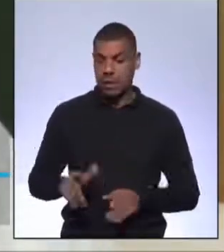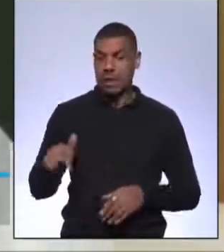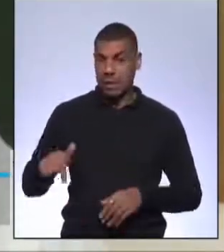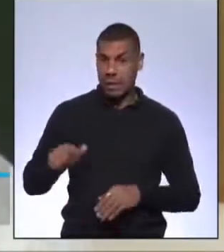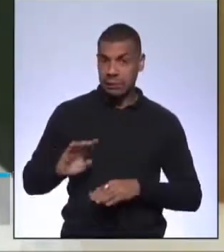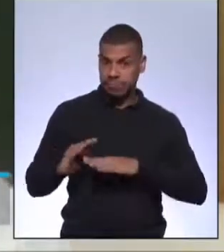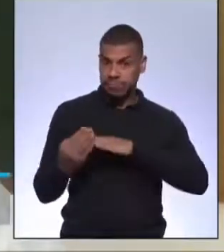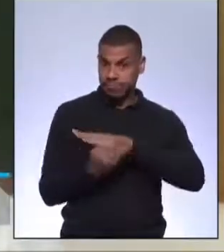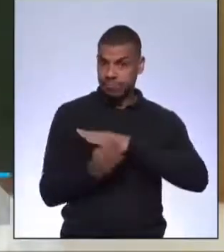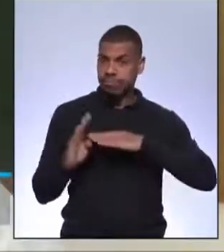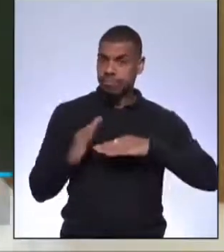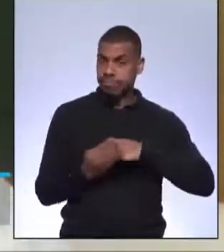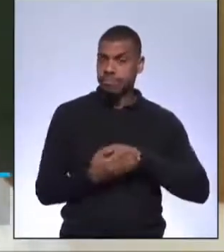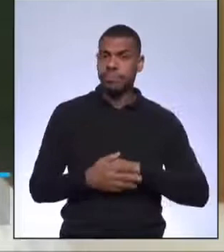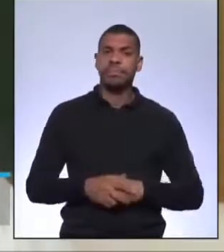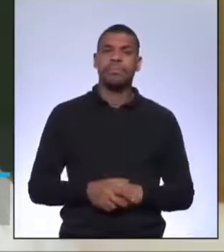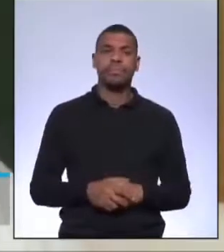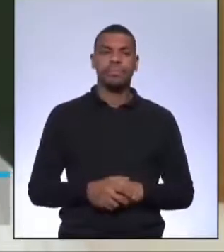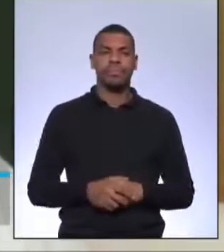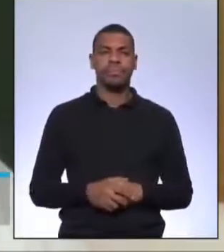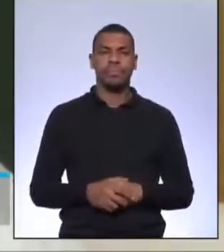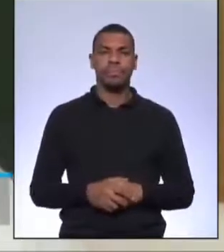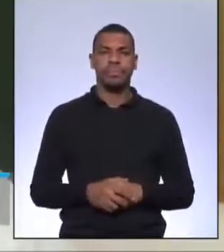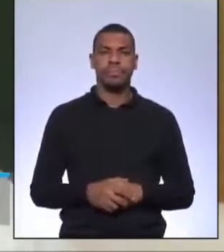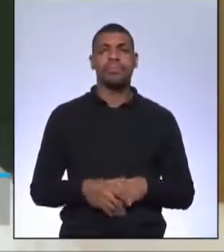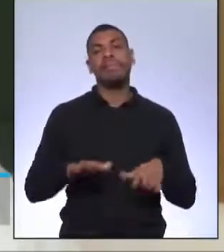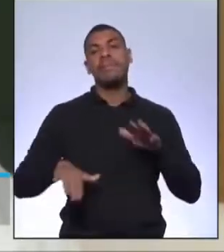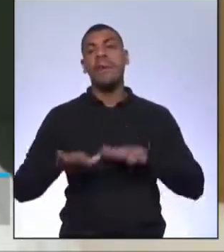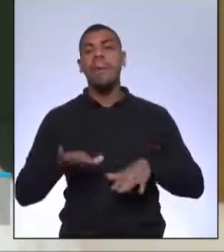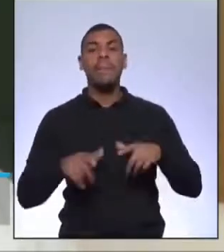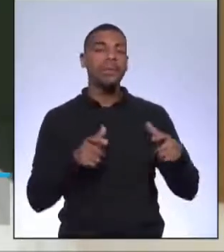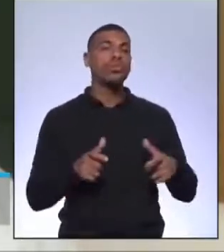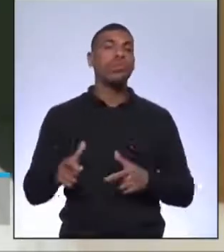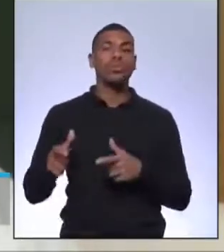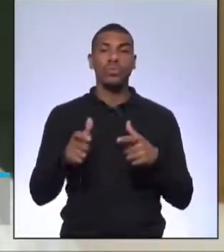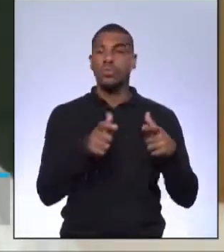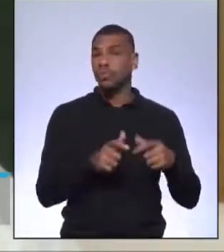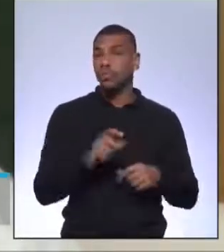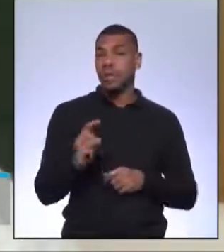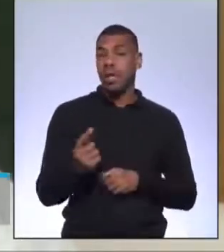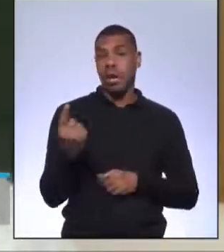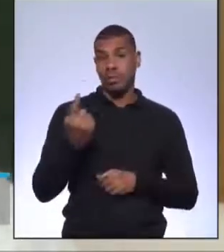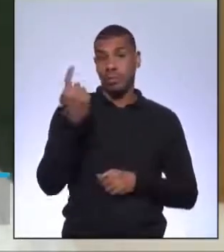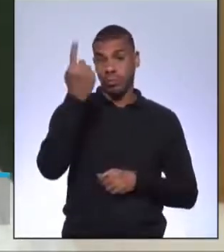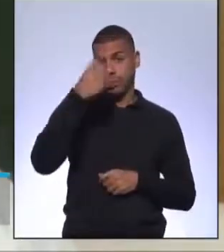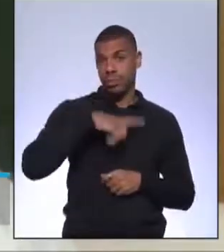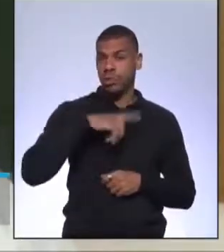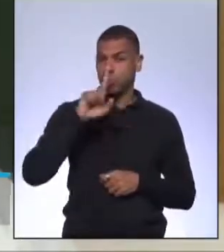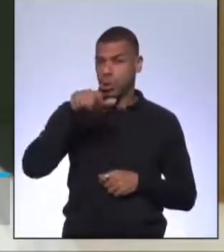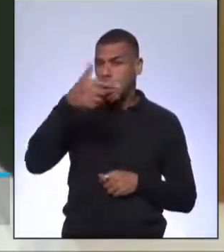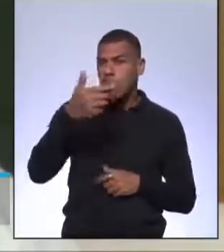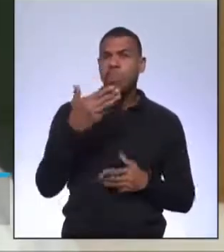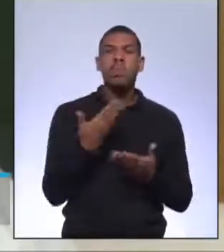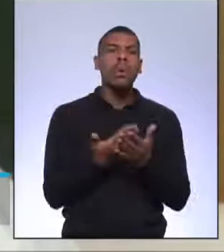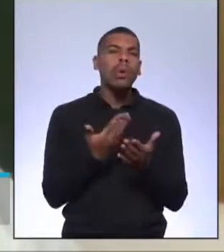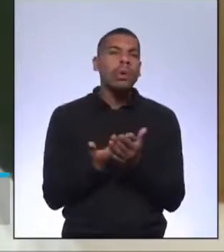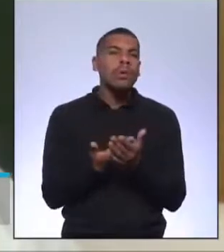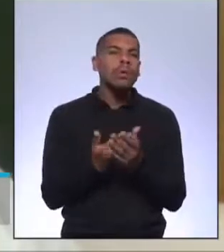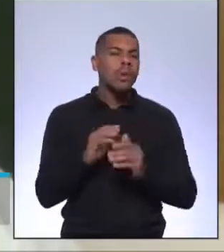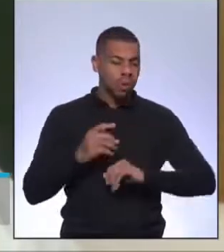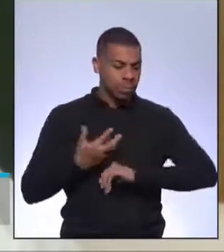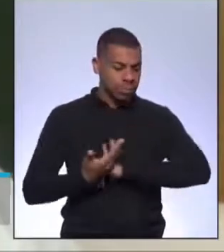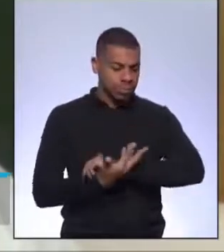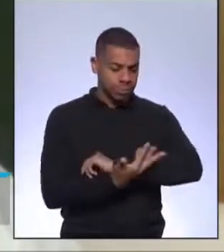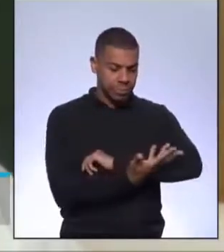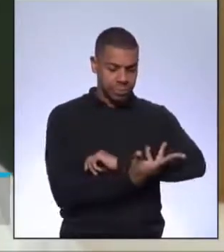lembro que tinha araucária. Tá bom? Então depende muito da altitude, principalmente, né? Aí a gente vai ter determinadas vegetações ou não.